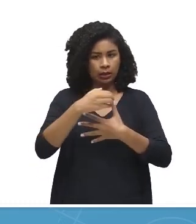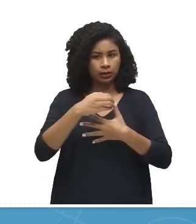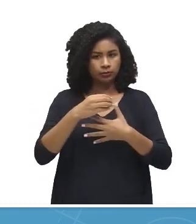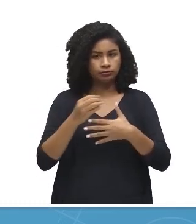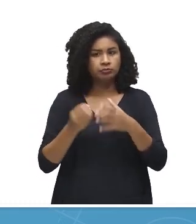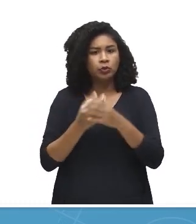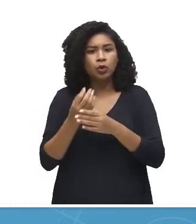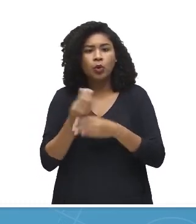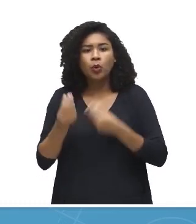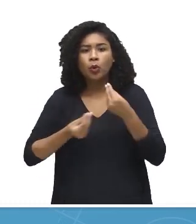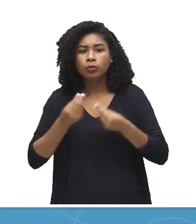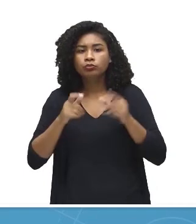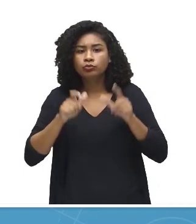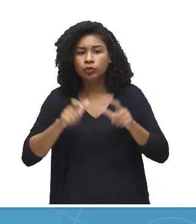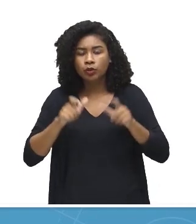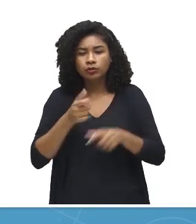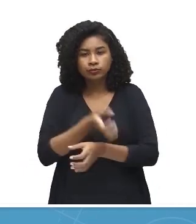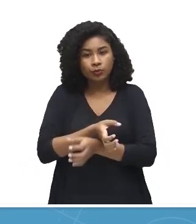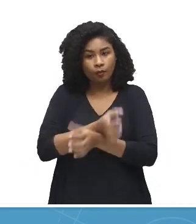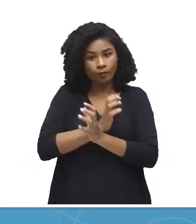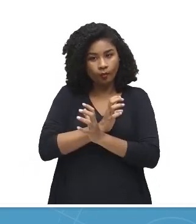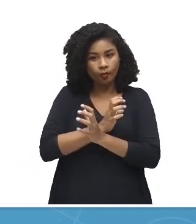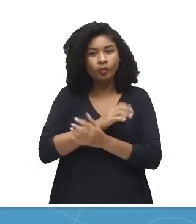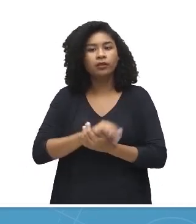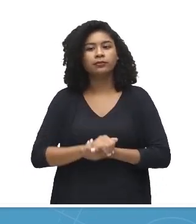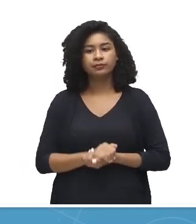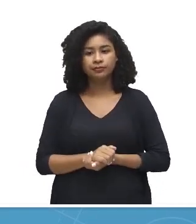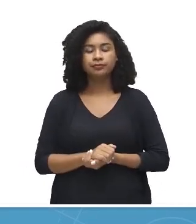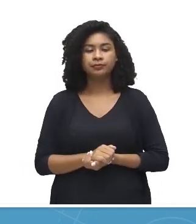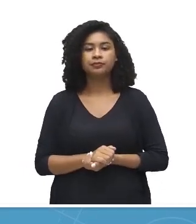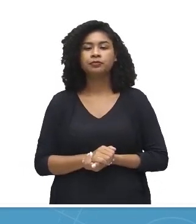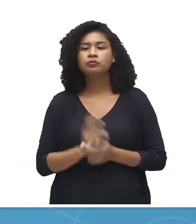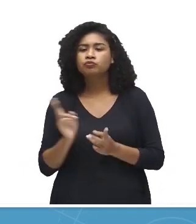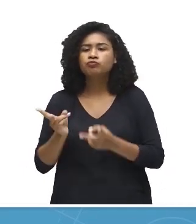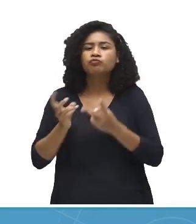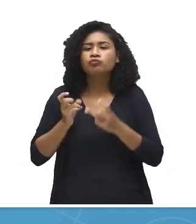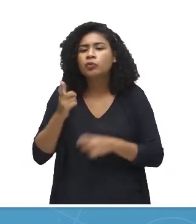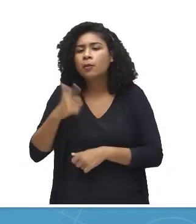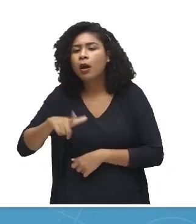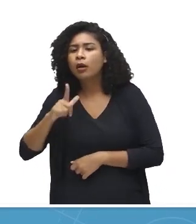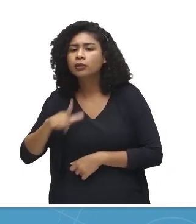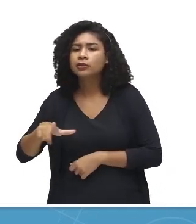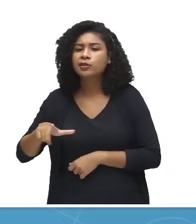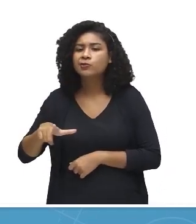ósseo. Vamos observar ali, olha só.